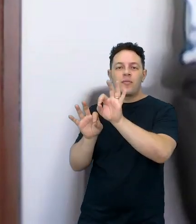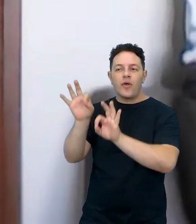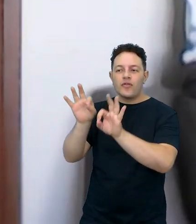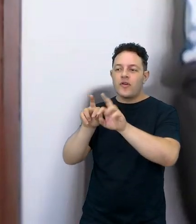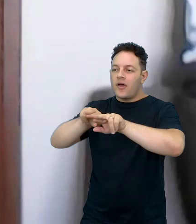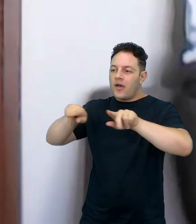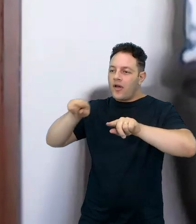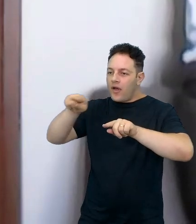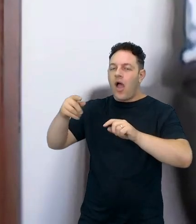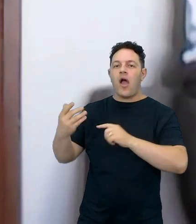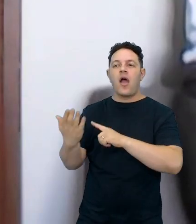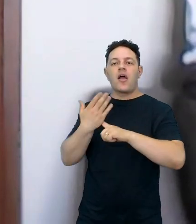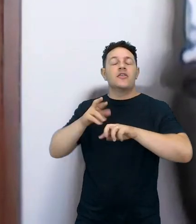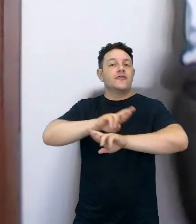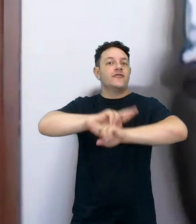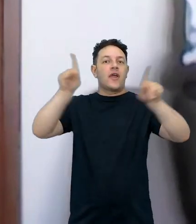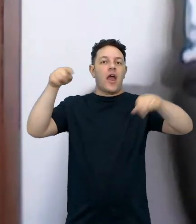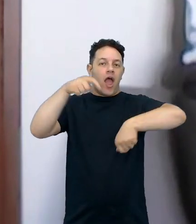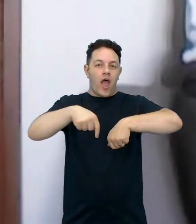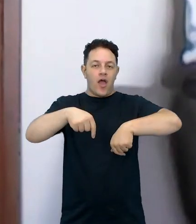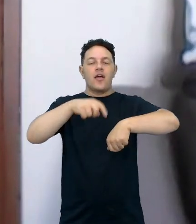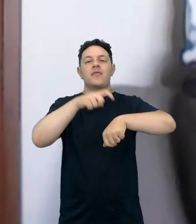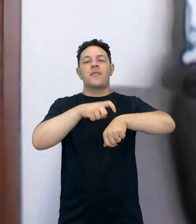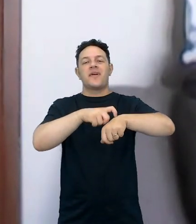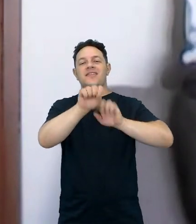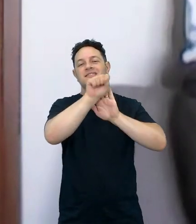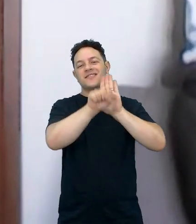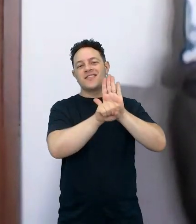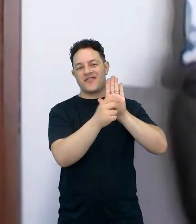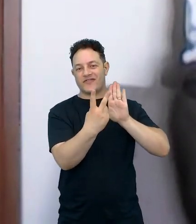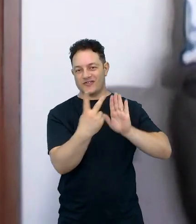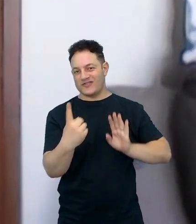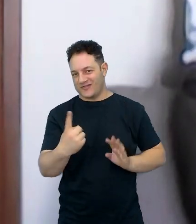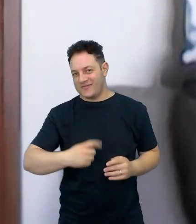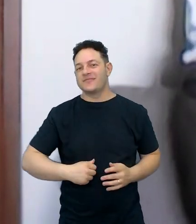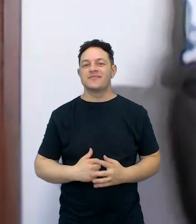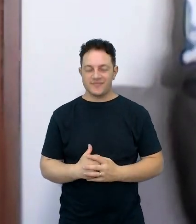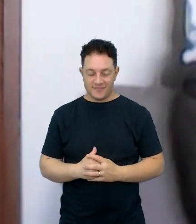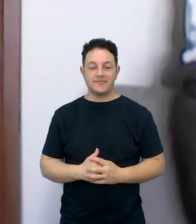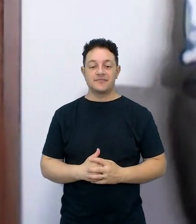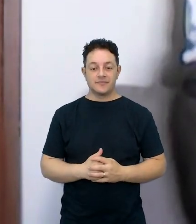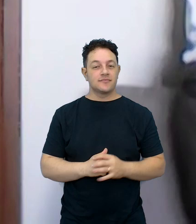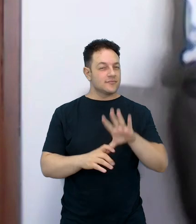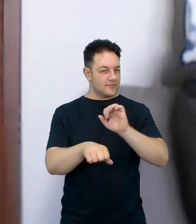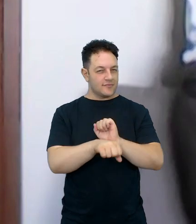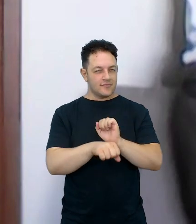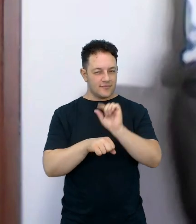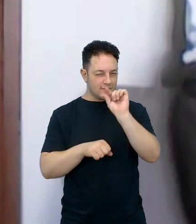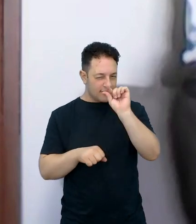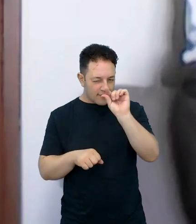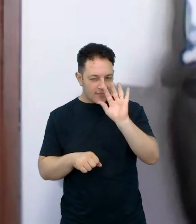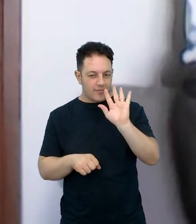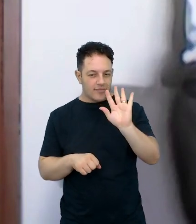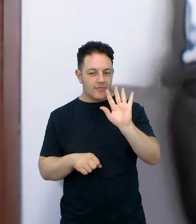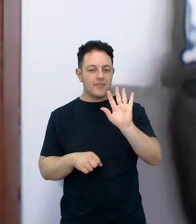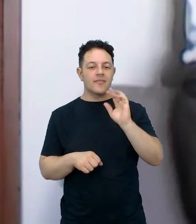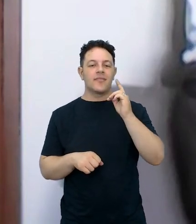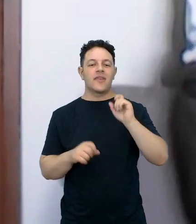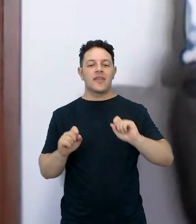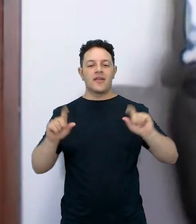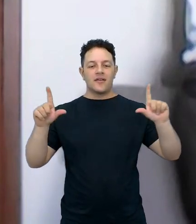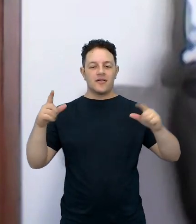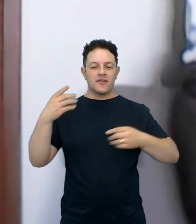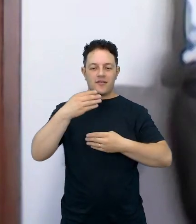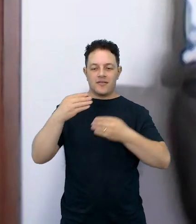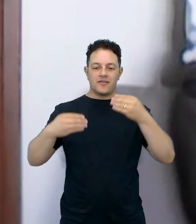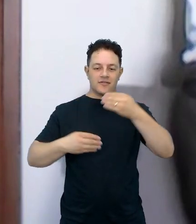Diferenciada para o Século XXI, tá? Então, espera um pouquinho, que eu acho que saiu do modo